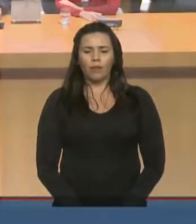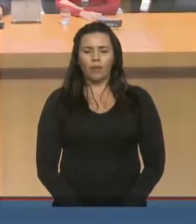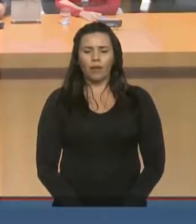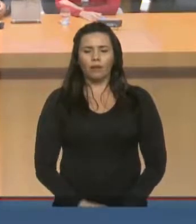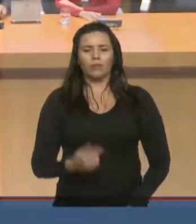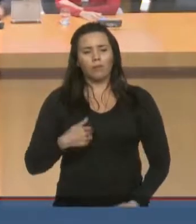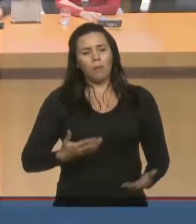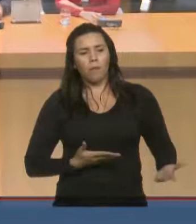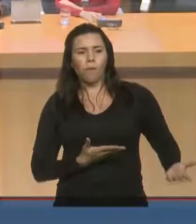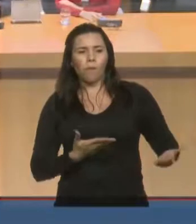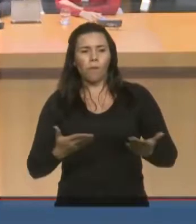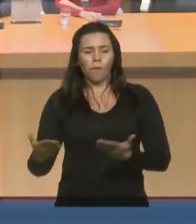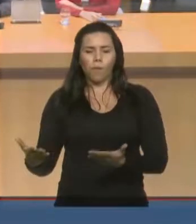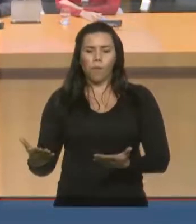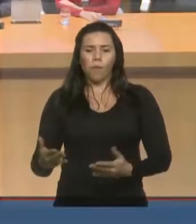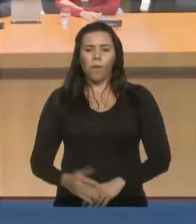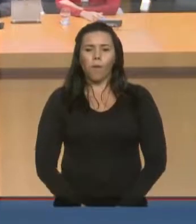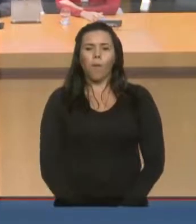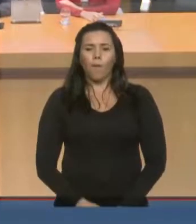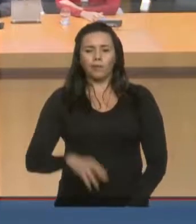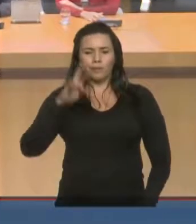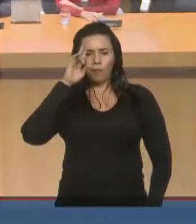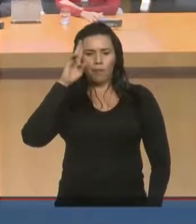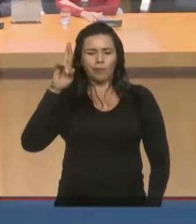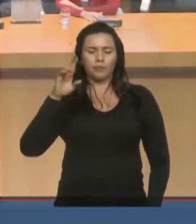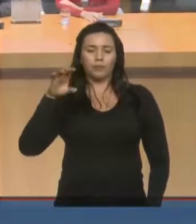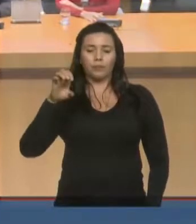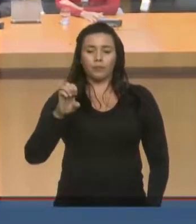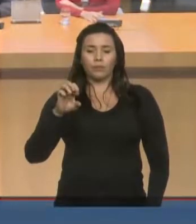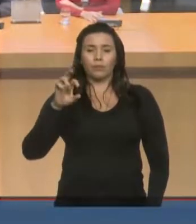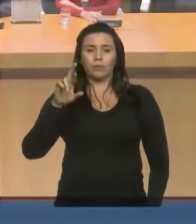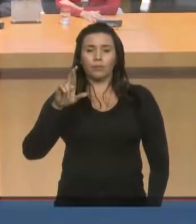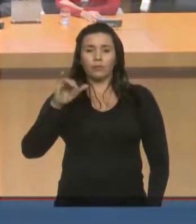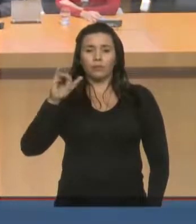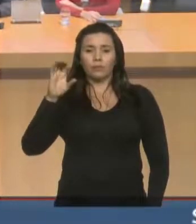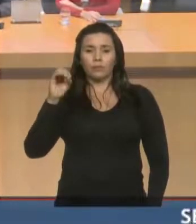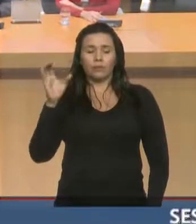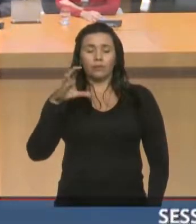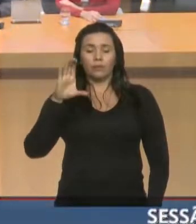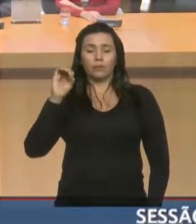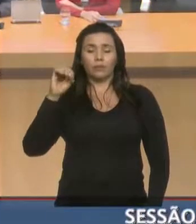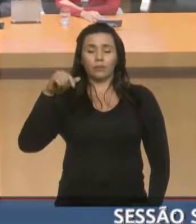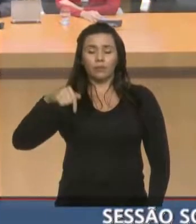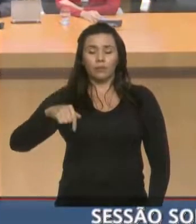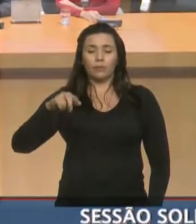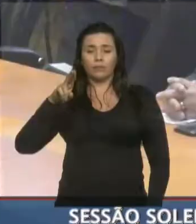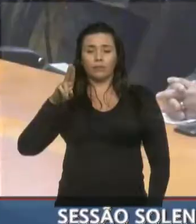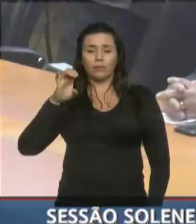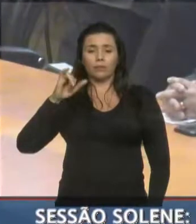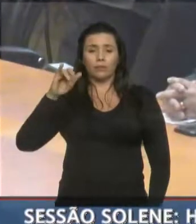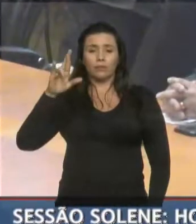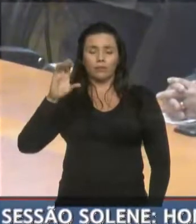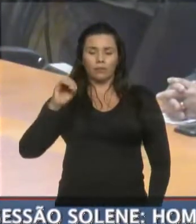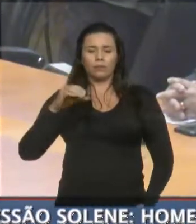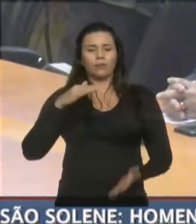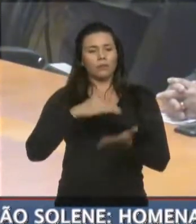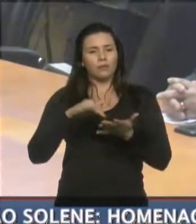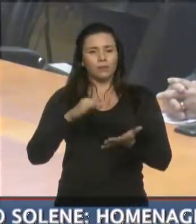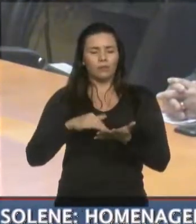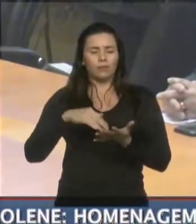Concedo a palavra ao senhor Érico Coqueiro, secretário municipal de Segurança com Cidadania, neste